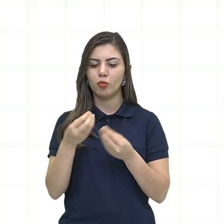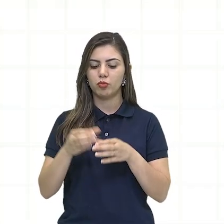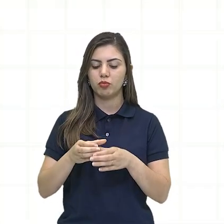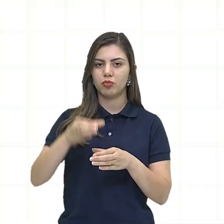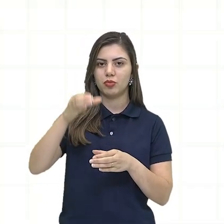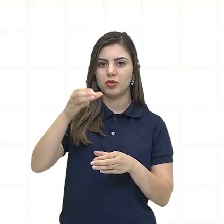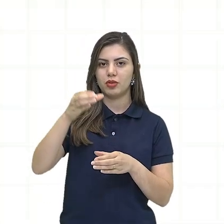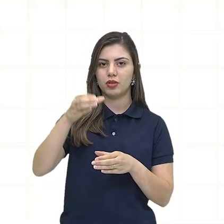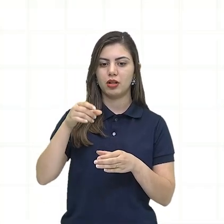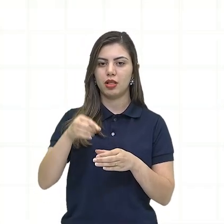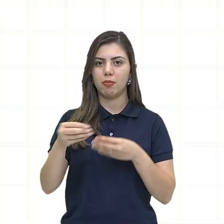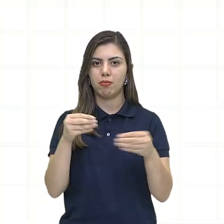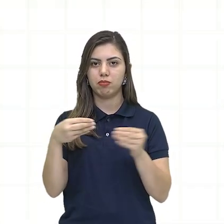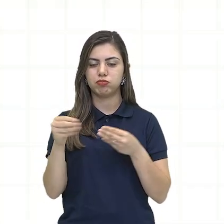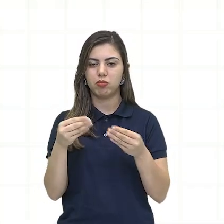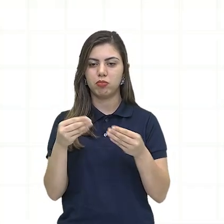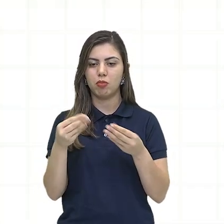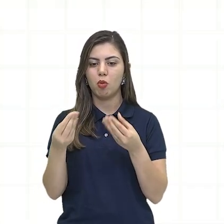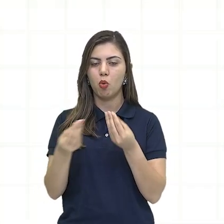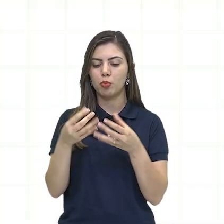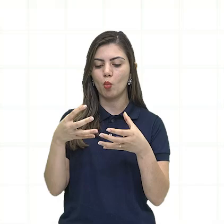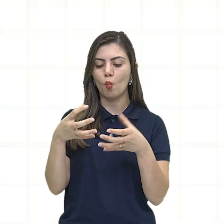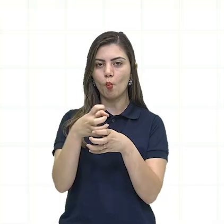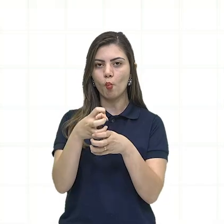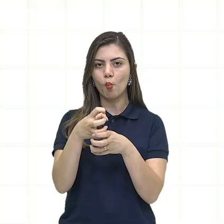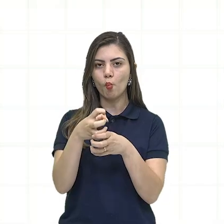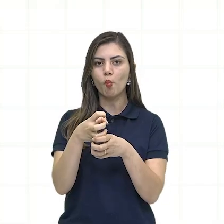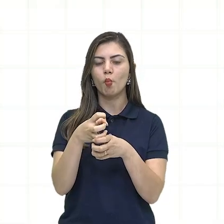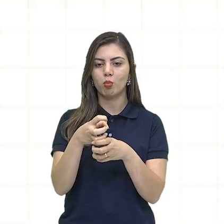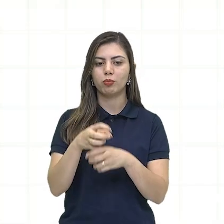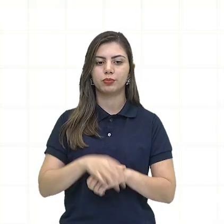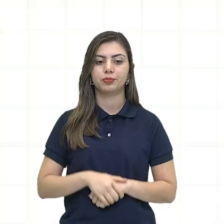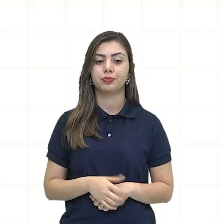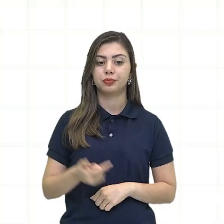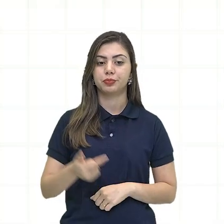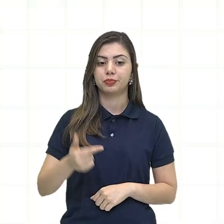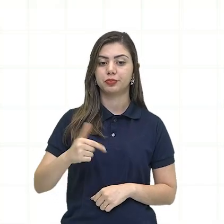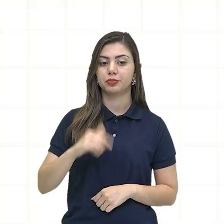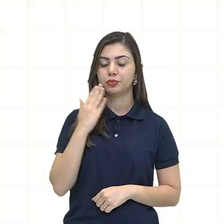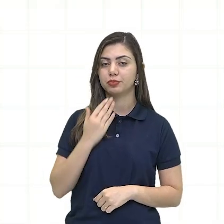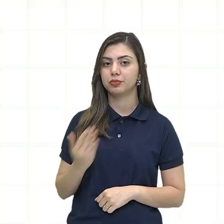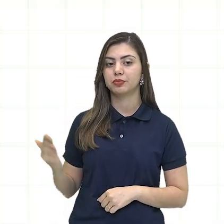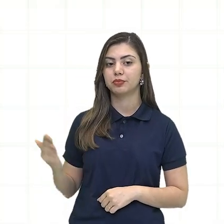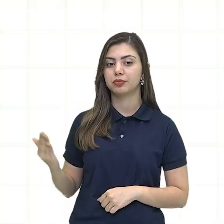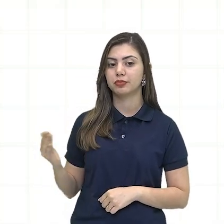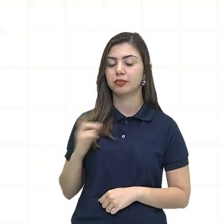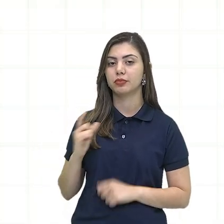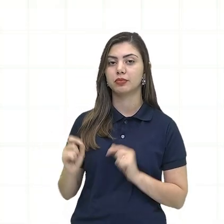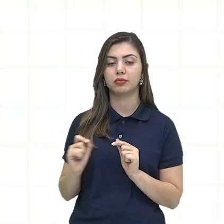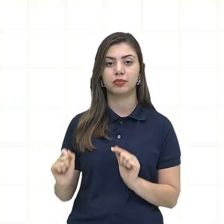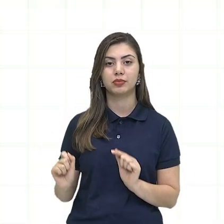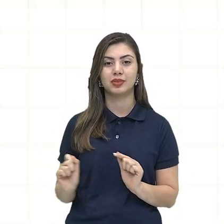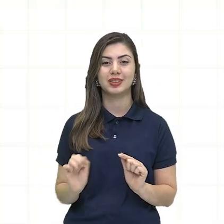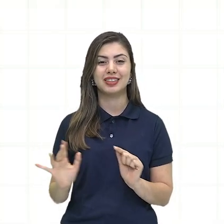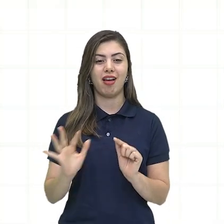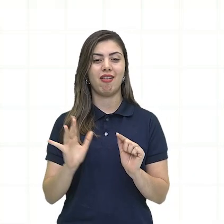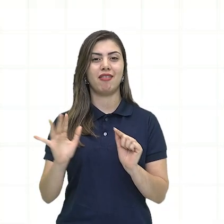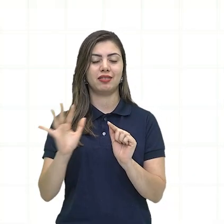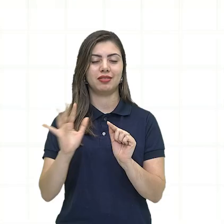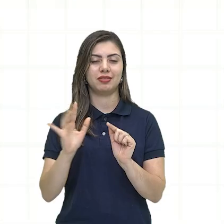que era plástico, estava ali se contorcendo. A liberação de um gás também